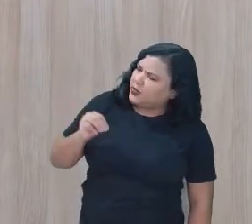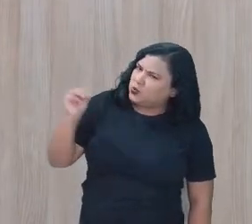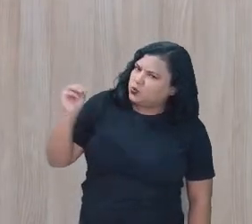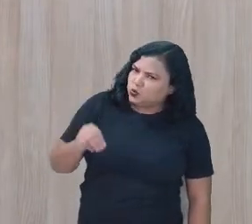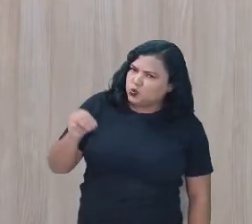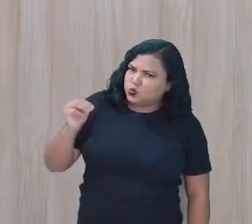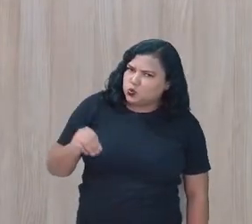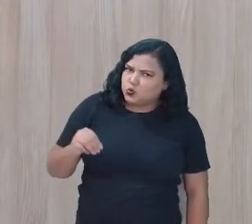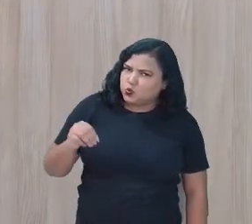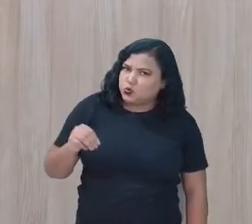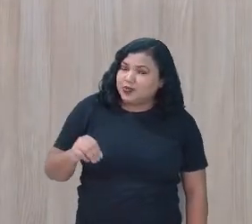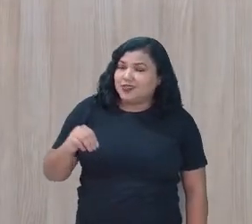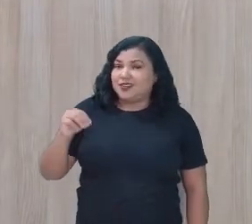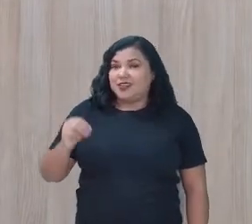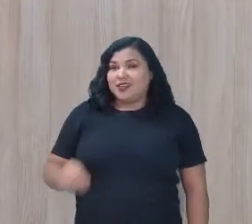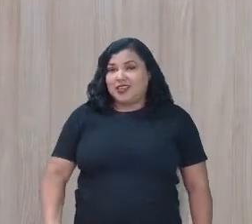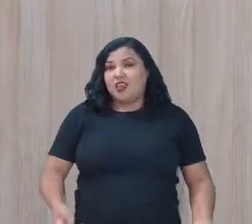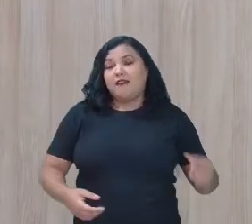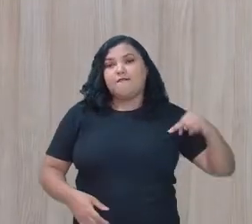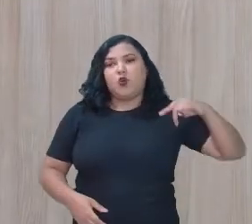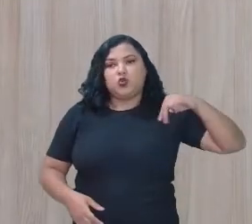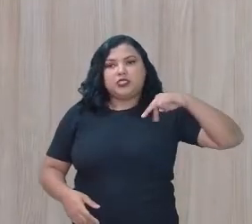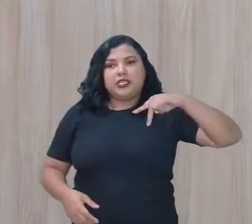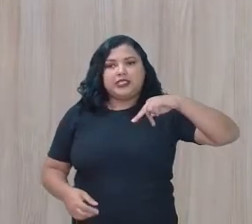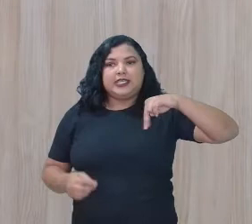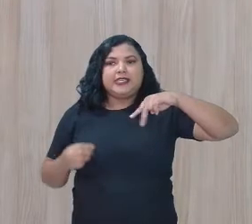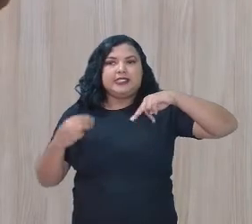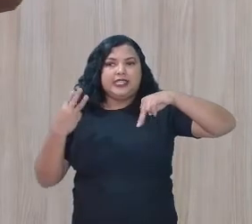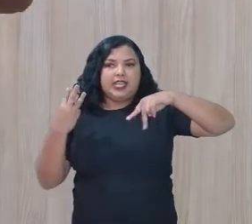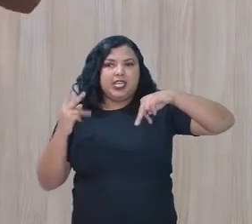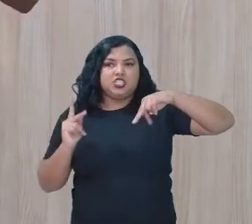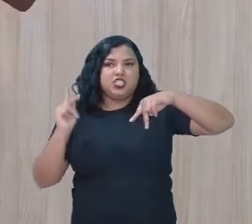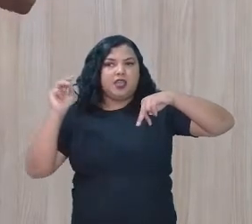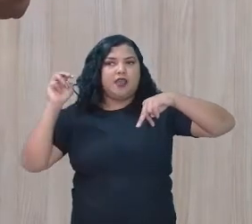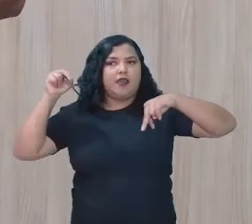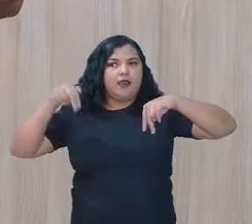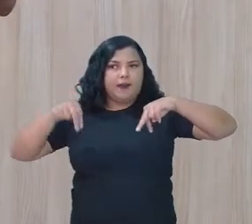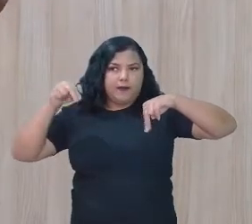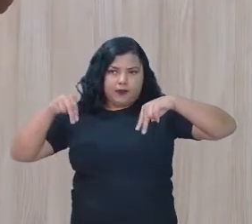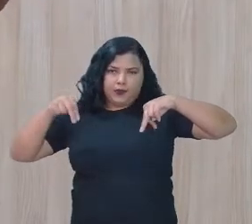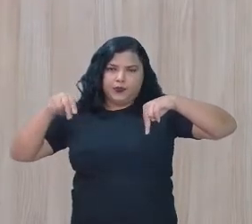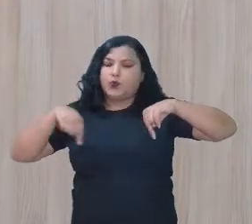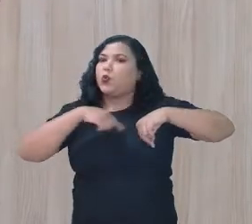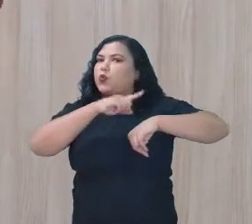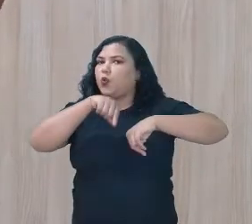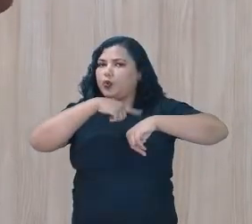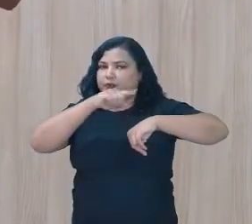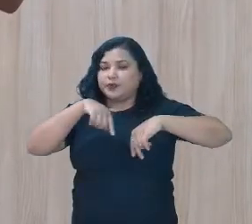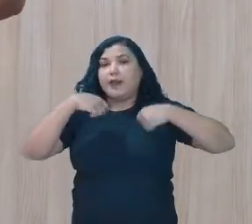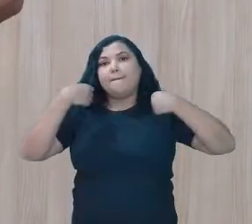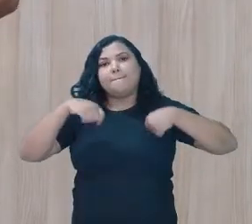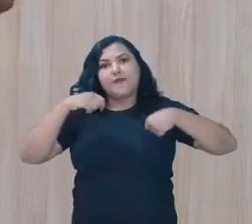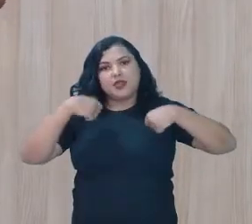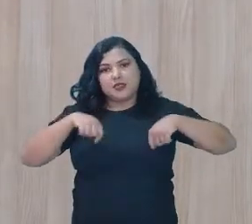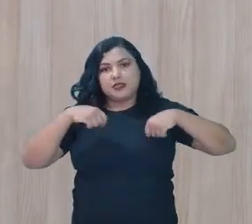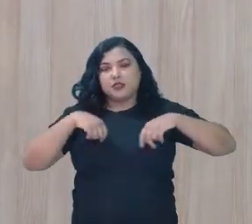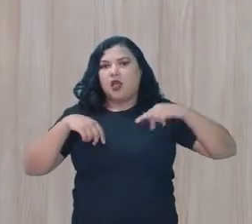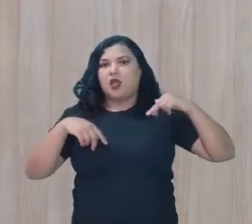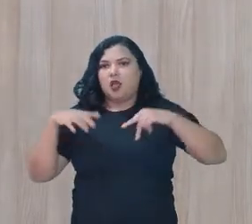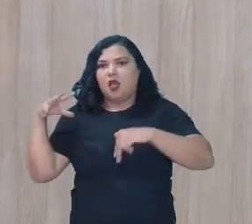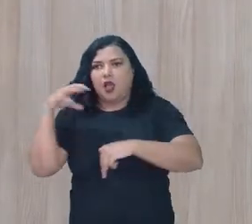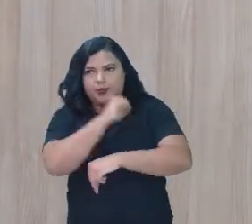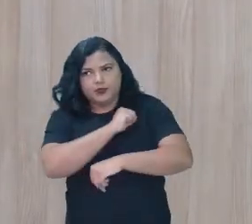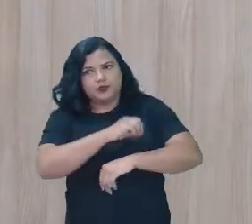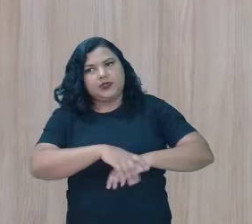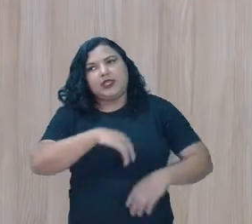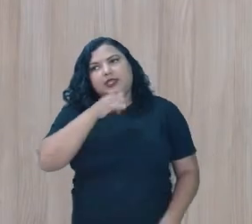hora, ele precisa andar mais rápido. Isso aí a gente já viu, que são grandezas inversamente proporcionais,